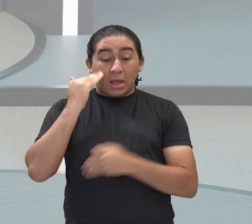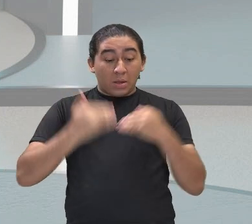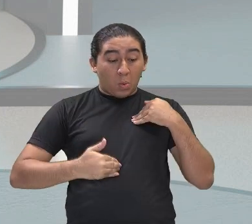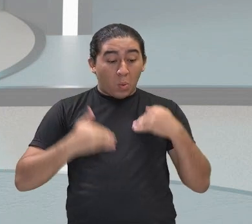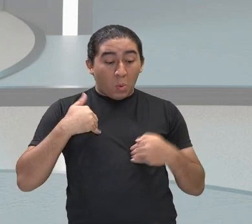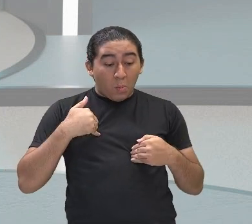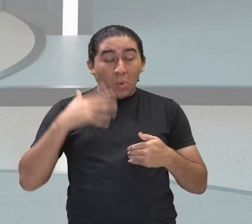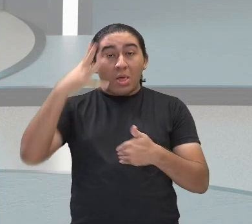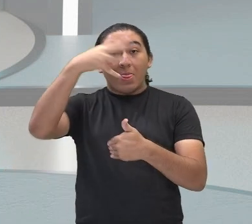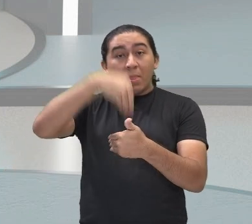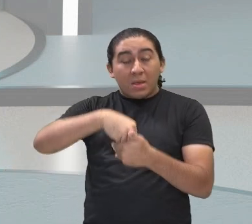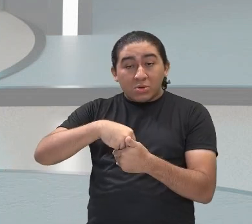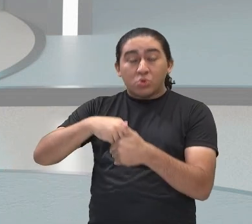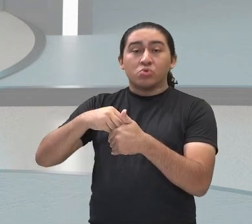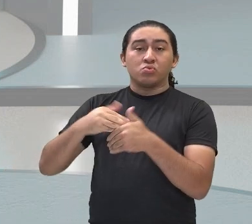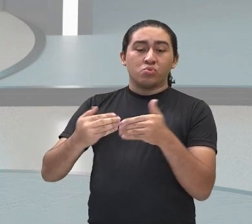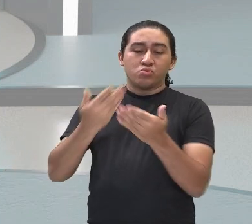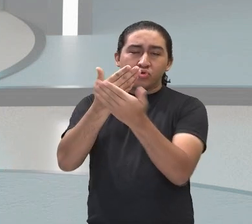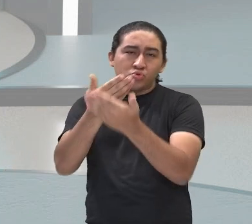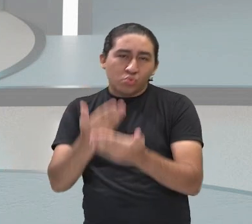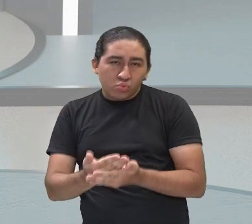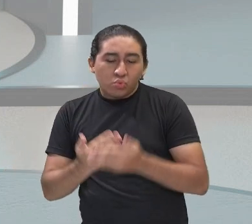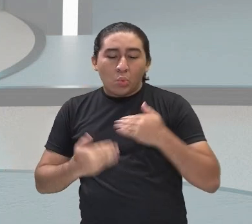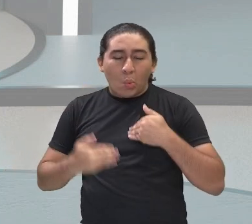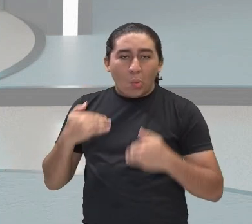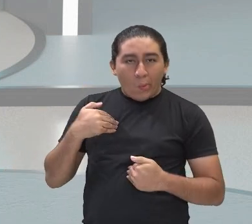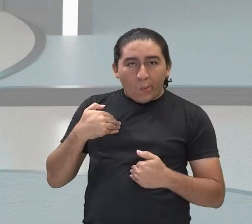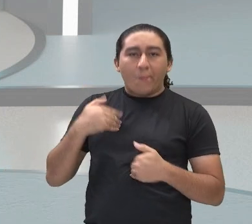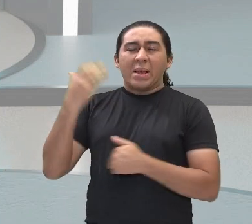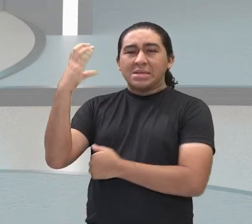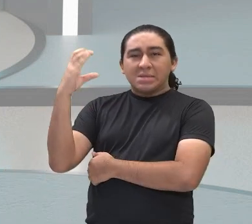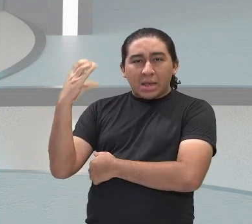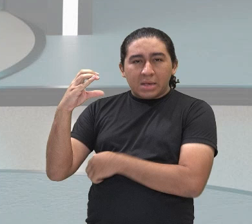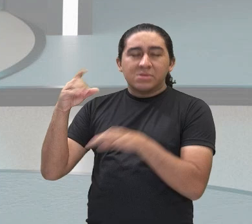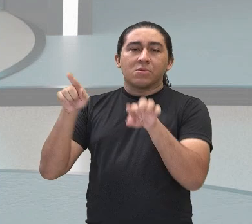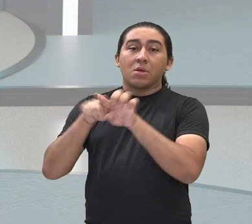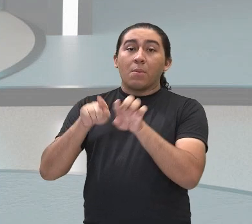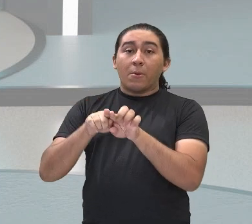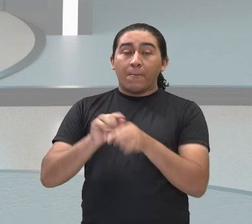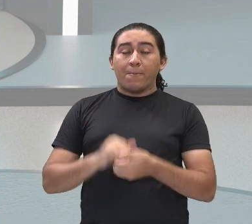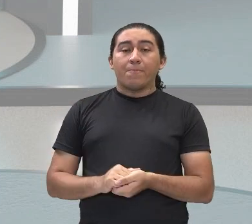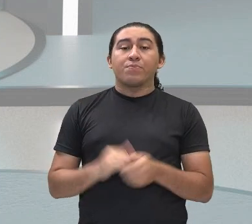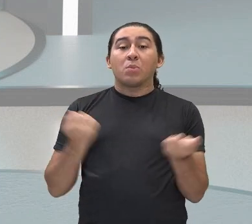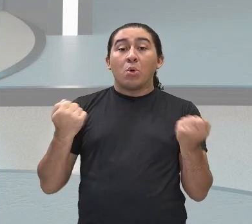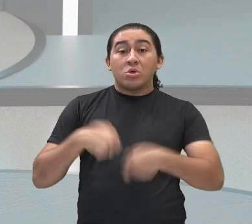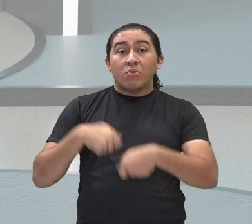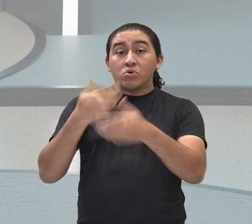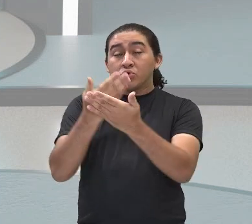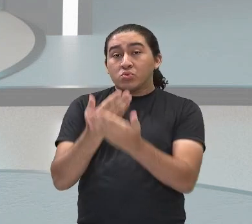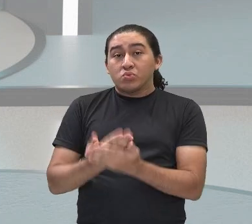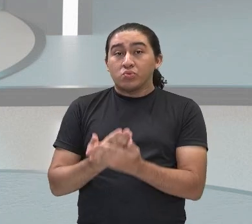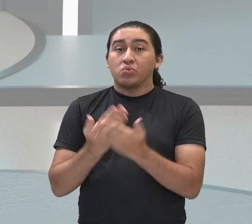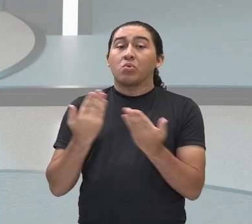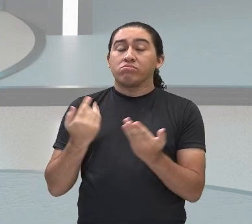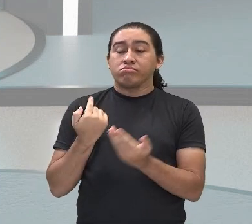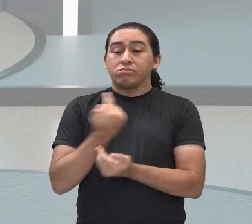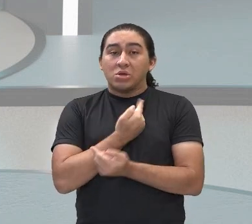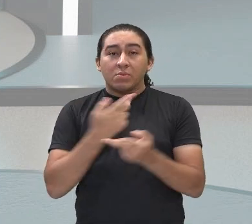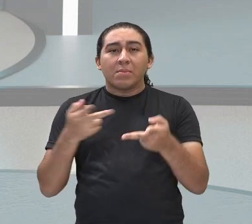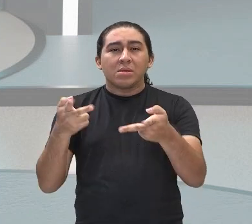da anatomia, da fisiologia, também sendo um estudo, como hoje a gente pode